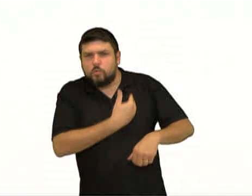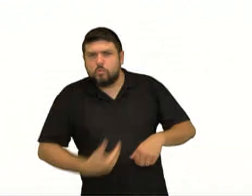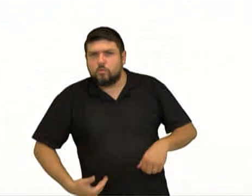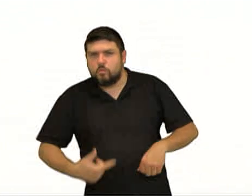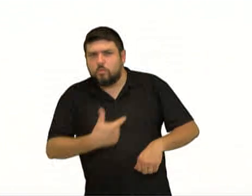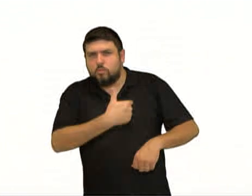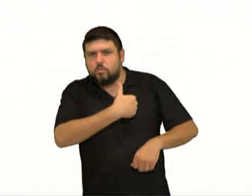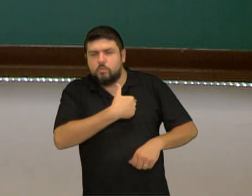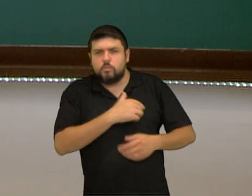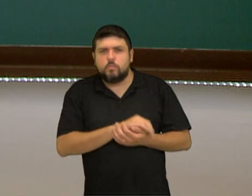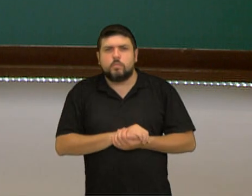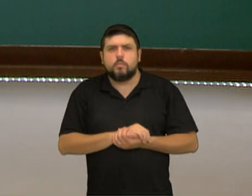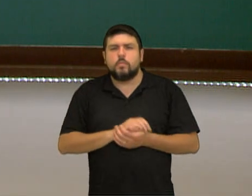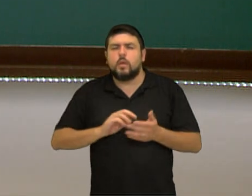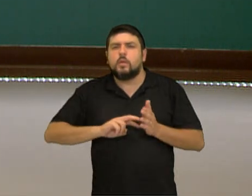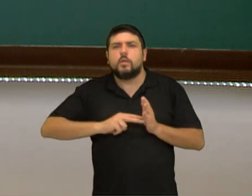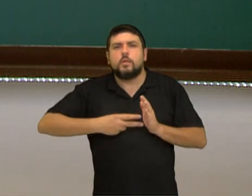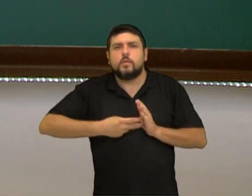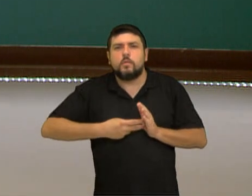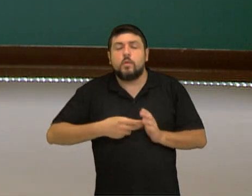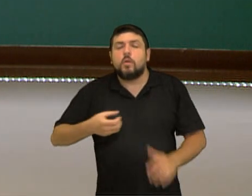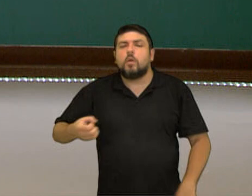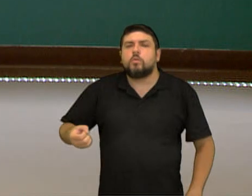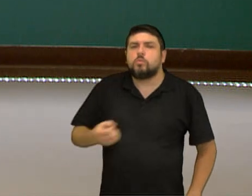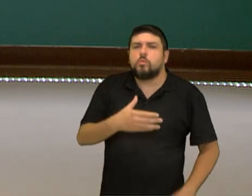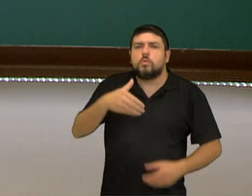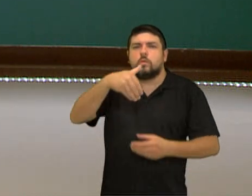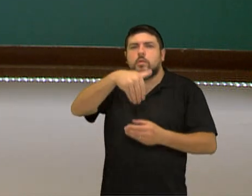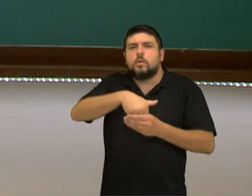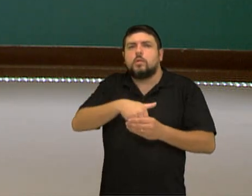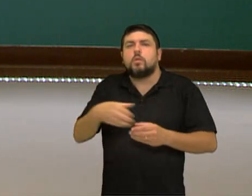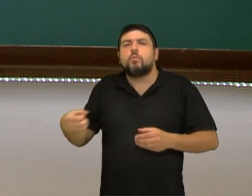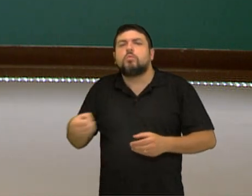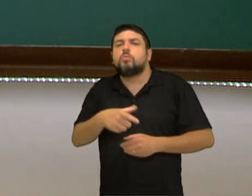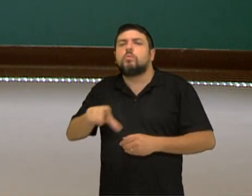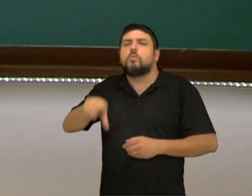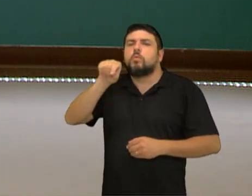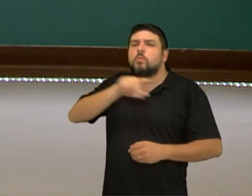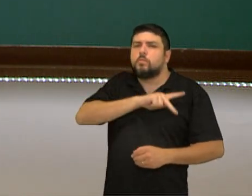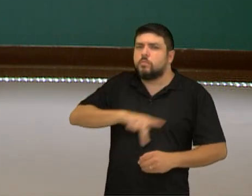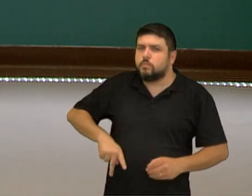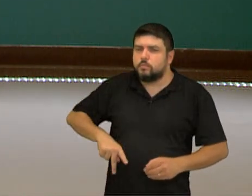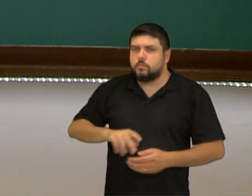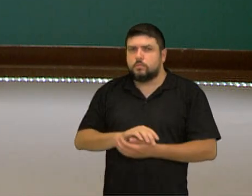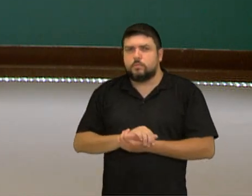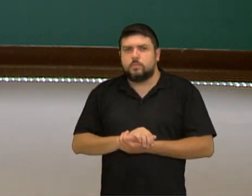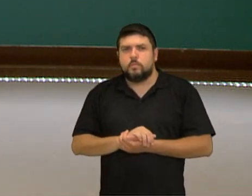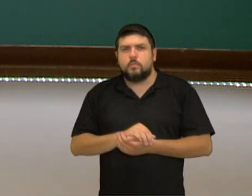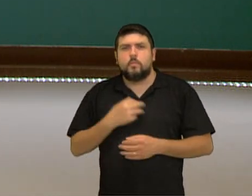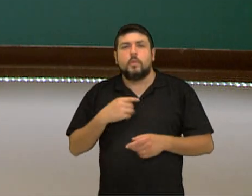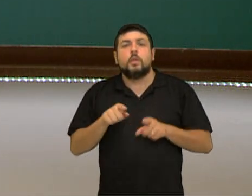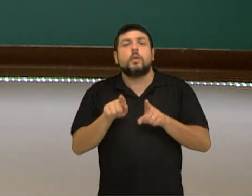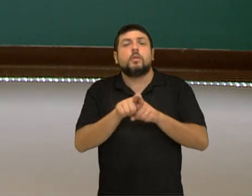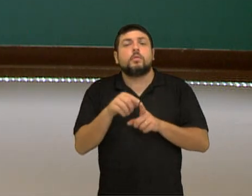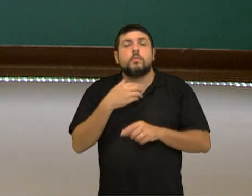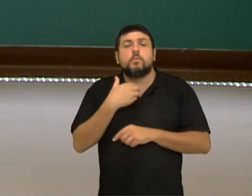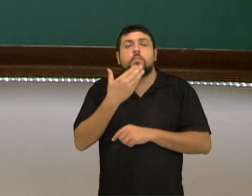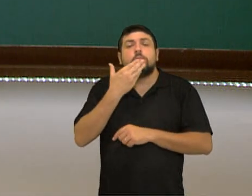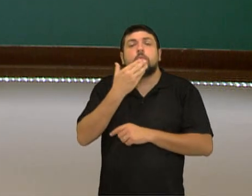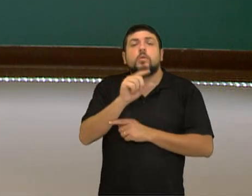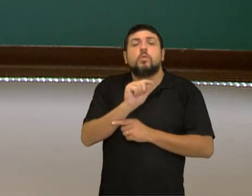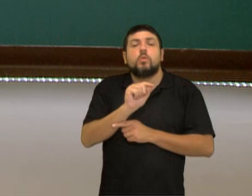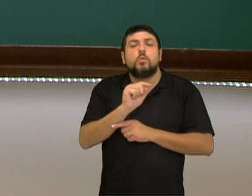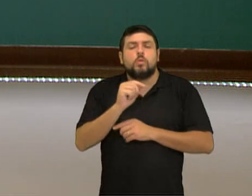Getúlio, ou seja, convocação de nova eleição, uma nova escolha de presidentes, e exigiam que dá nome ao